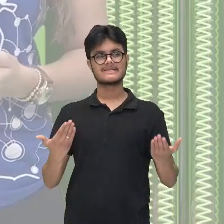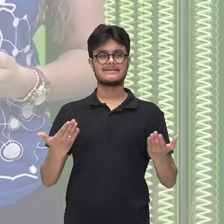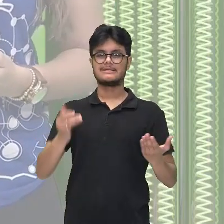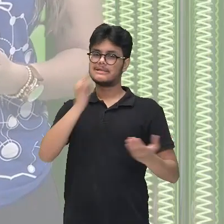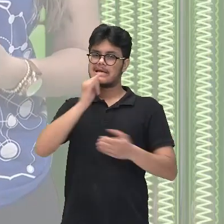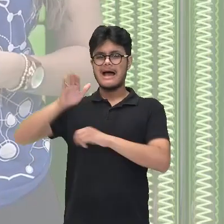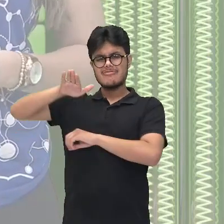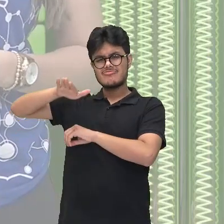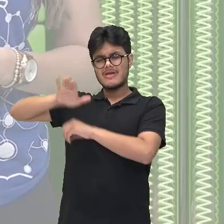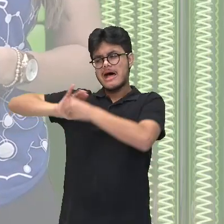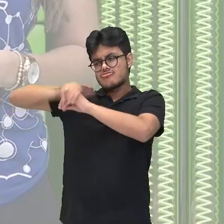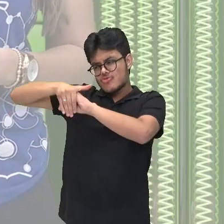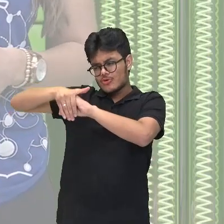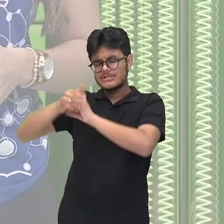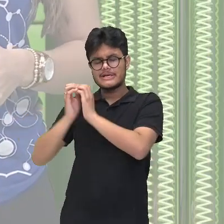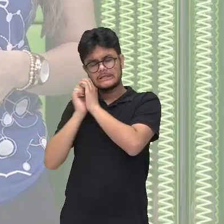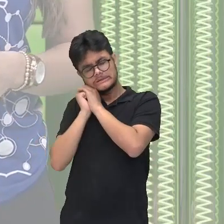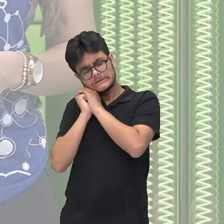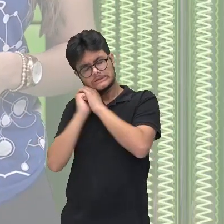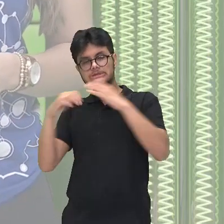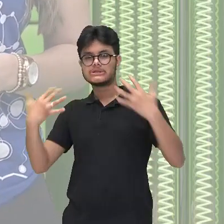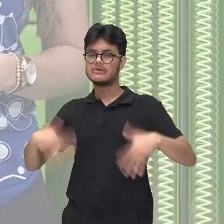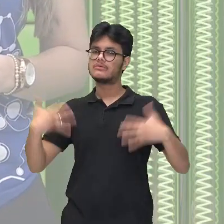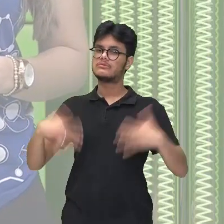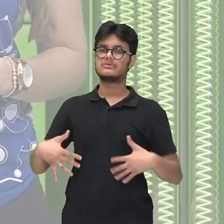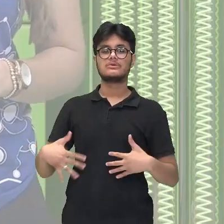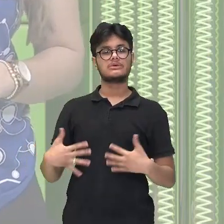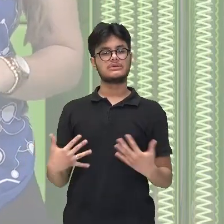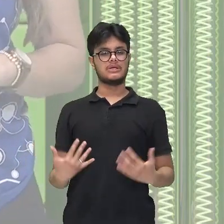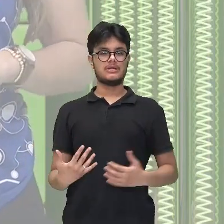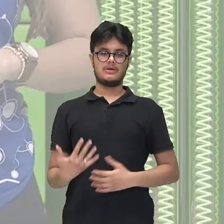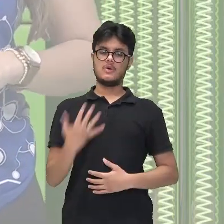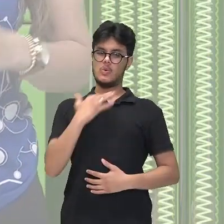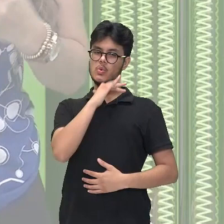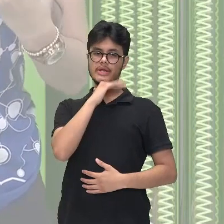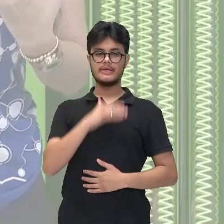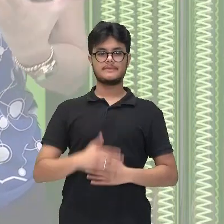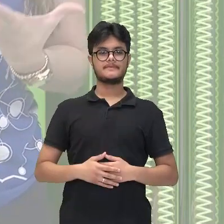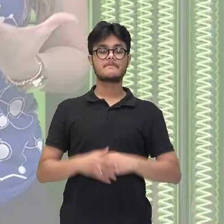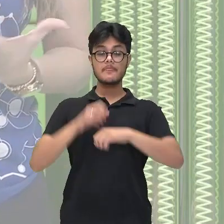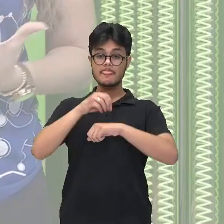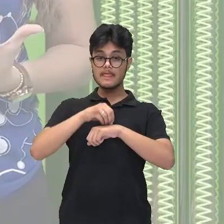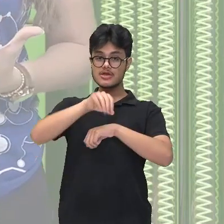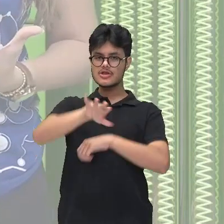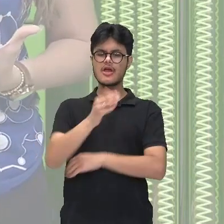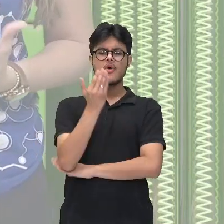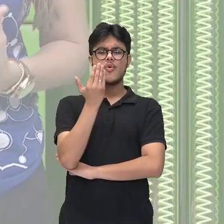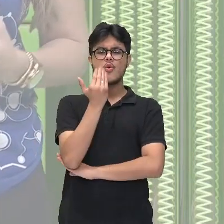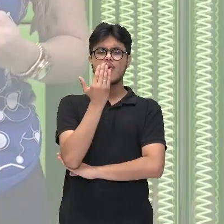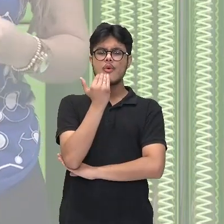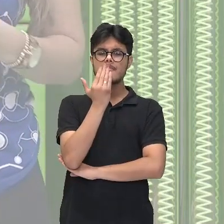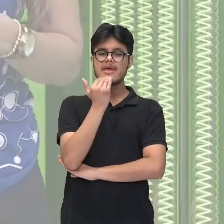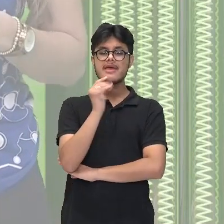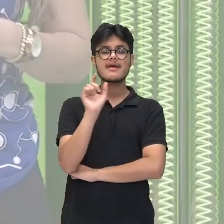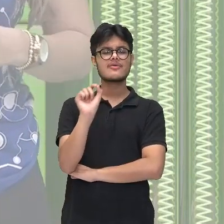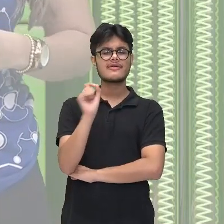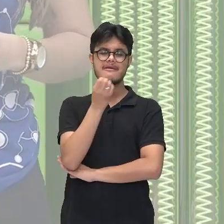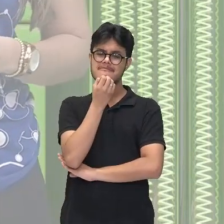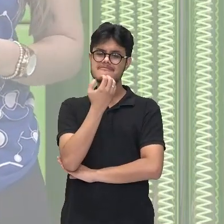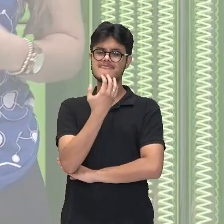dormida prejudica muito. Temos outras dicas aí, né? Seguir uma dieta mais nutritiva